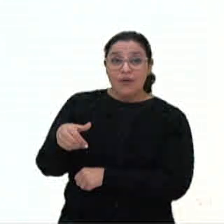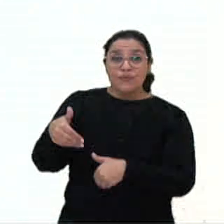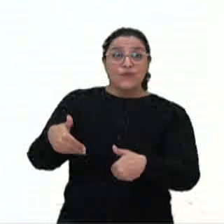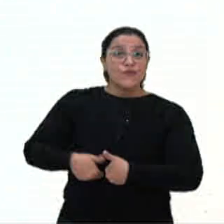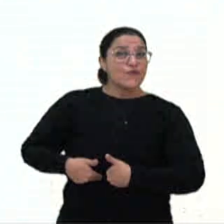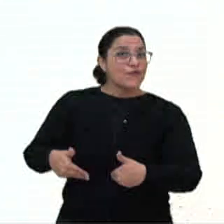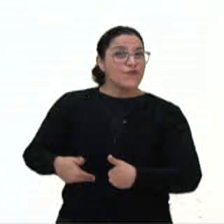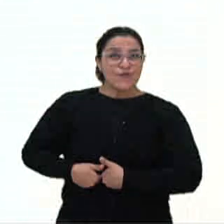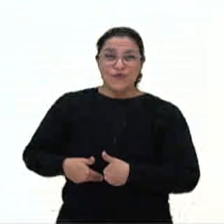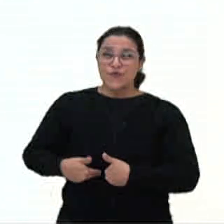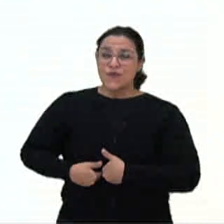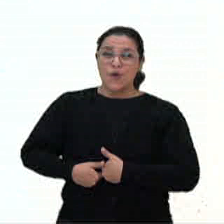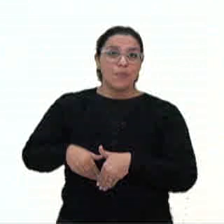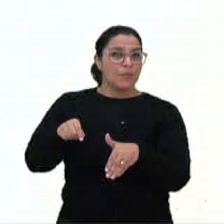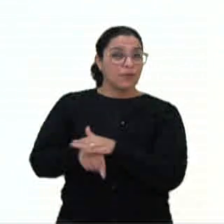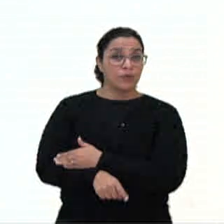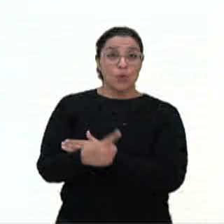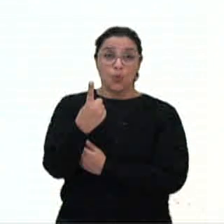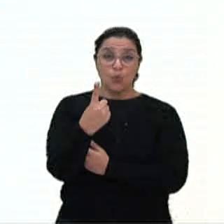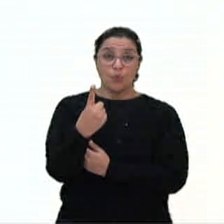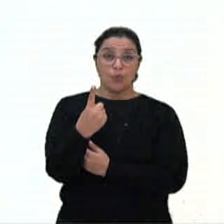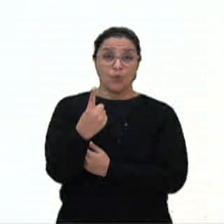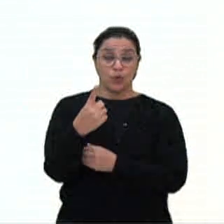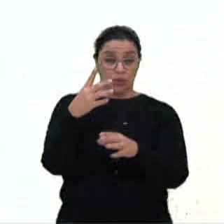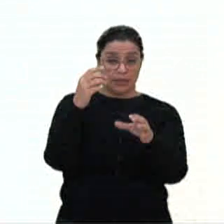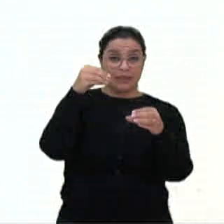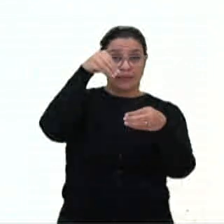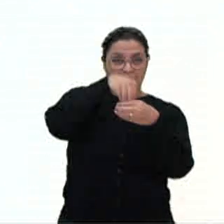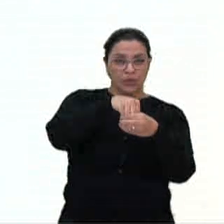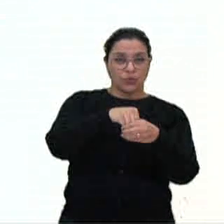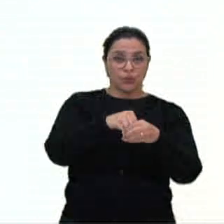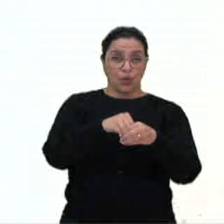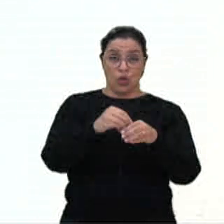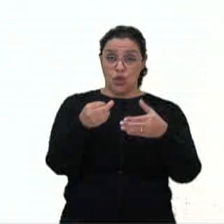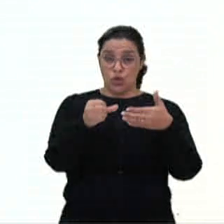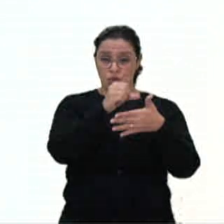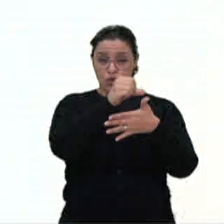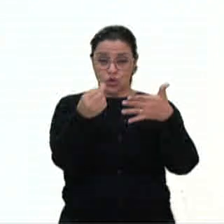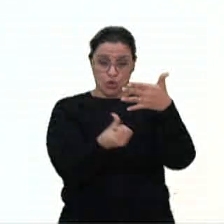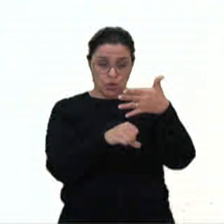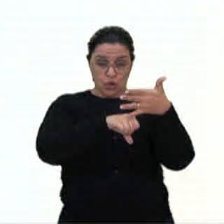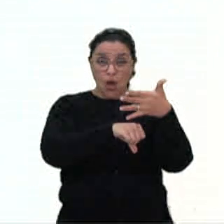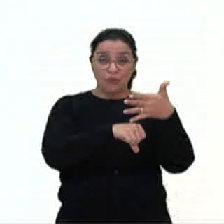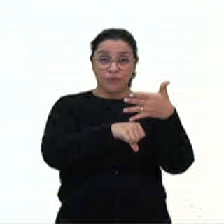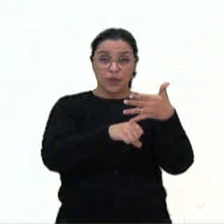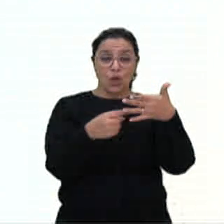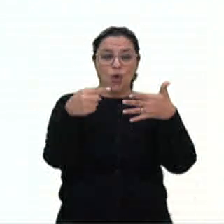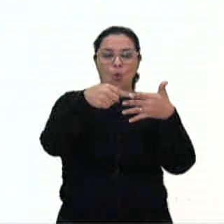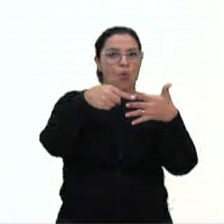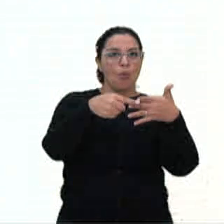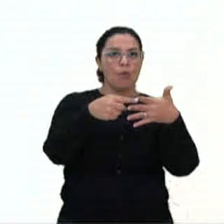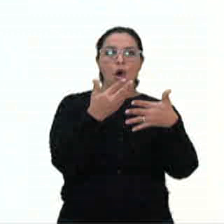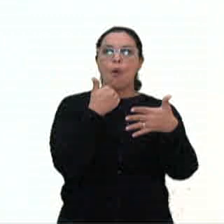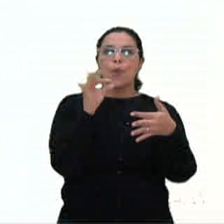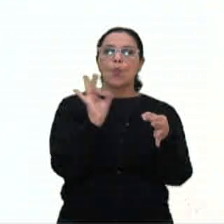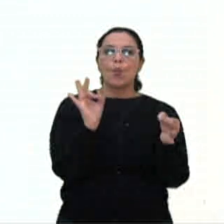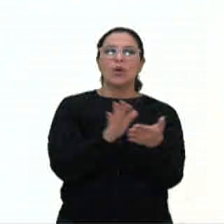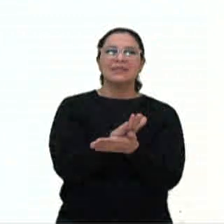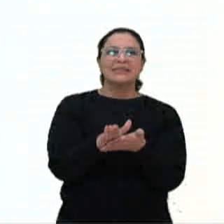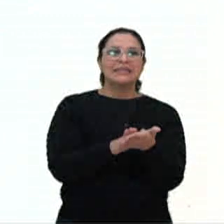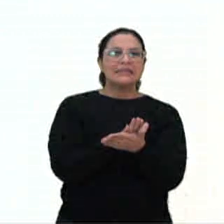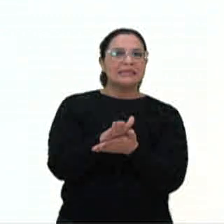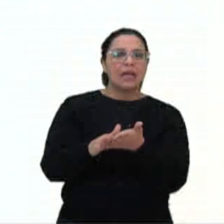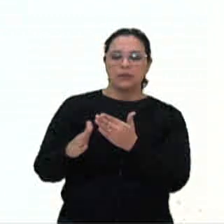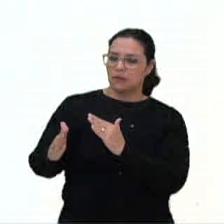fome. Uma a cada 9 pessoas no mundo está subnutrida, ou seja, não consumiu o alimento necessário para o